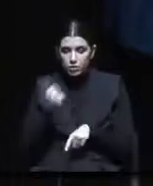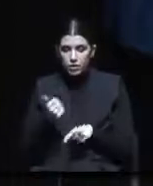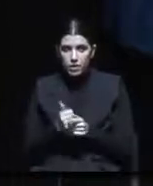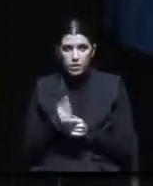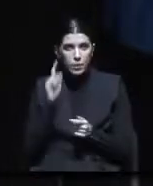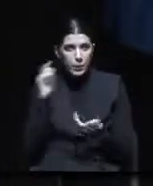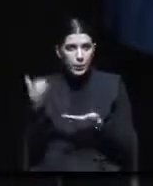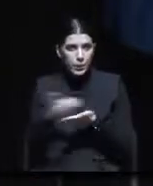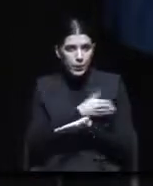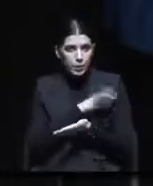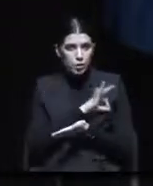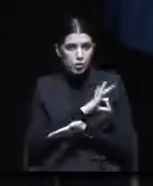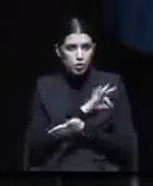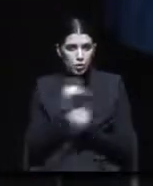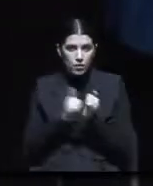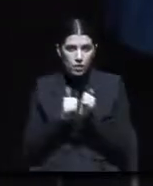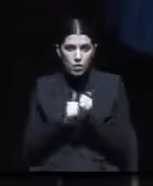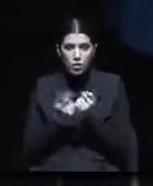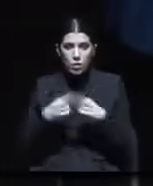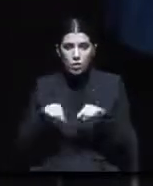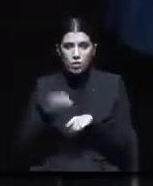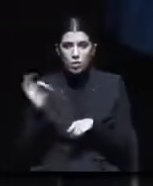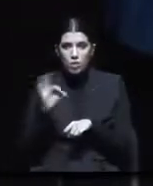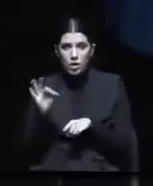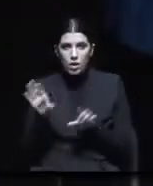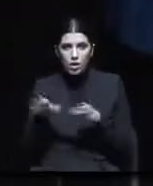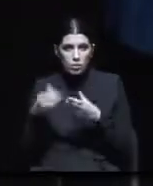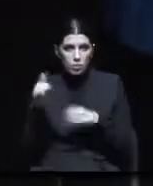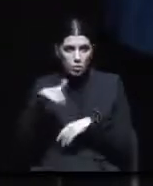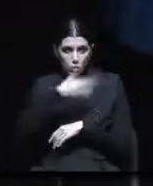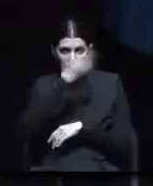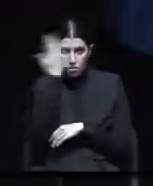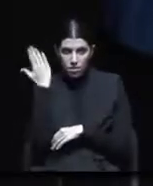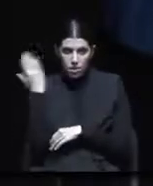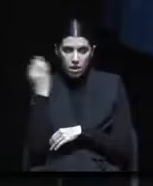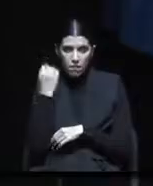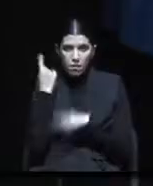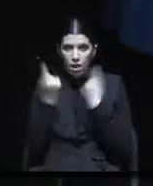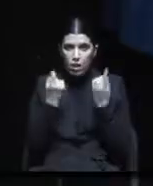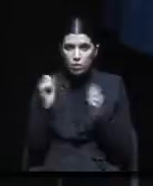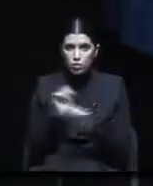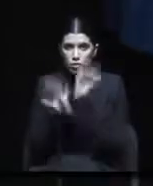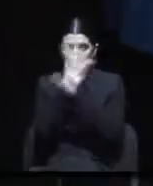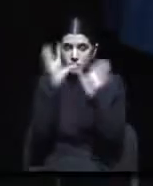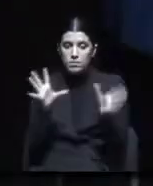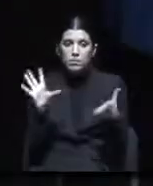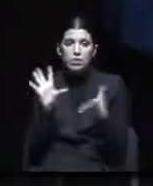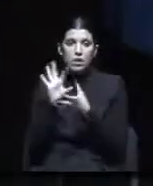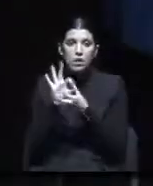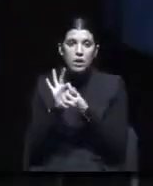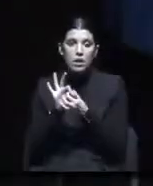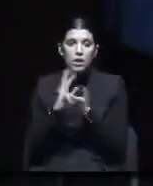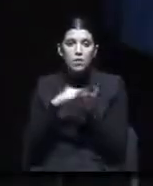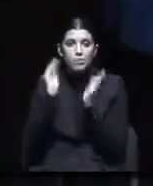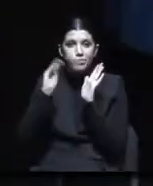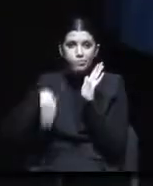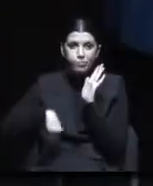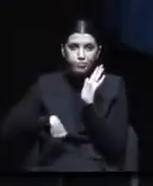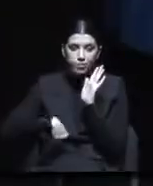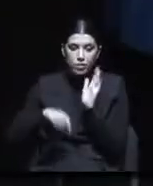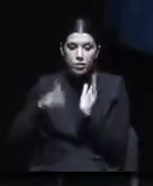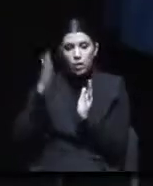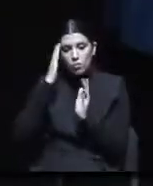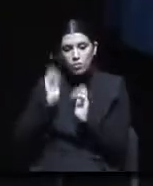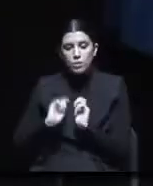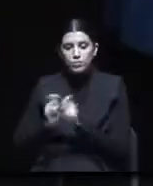do Sr. Vereador, na reunião da 4ª Comissão de hoje de manhã, houve alguns esclarecimentos relativamente aos contratos de